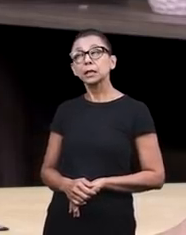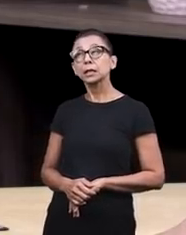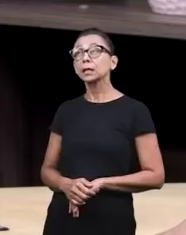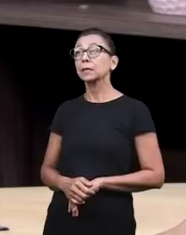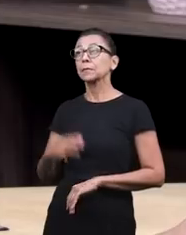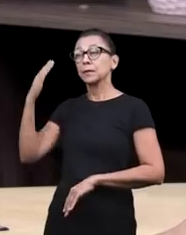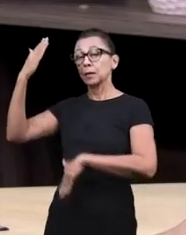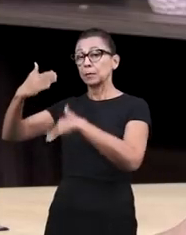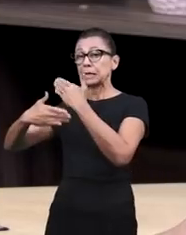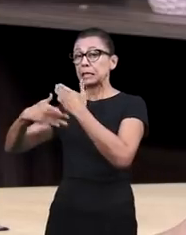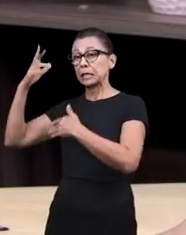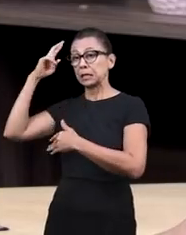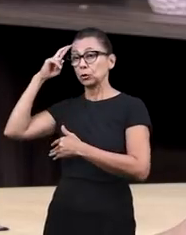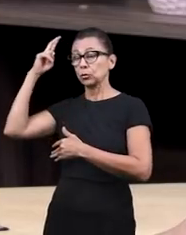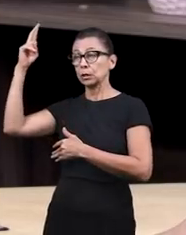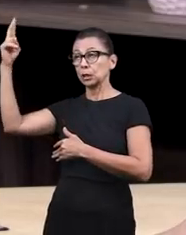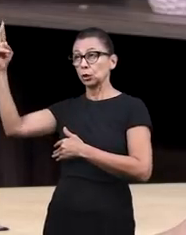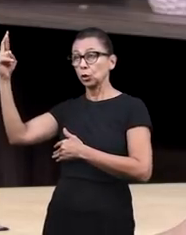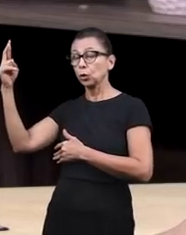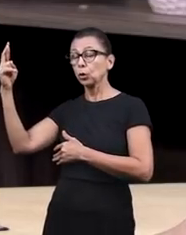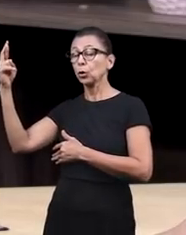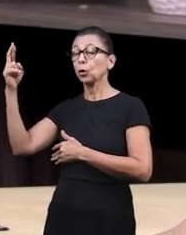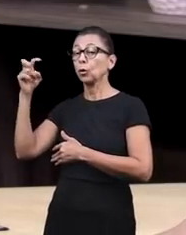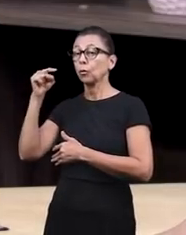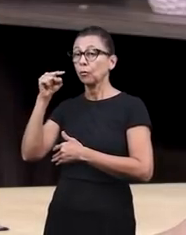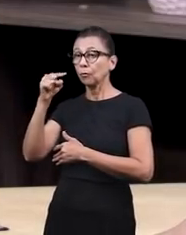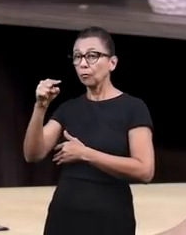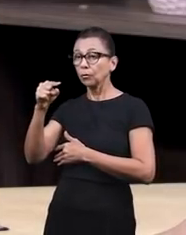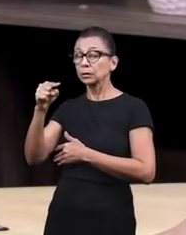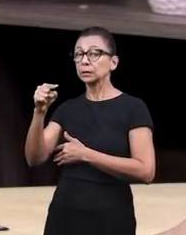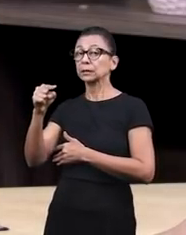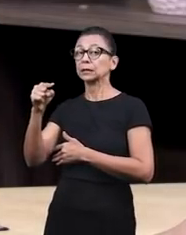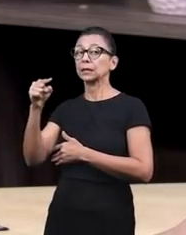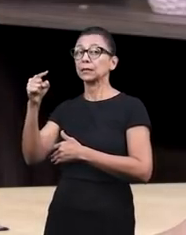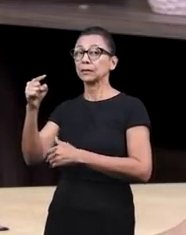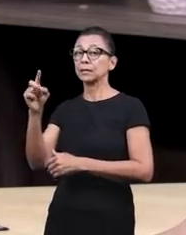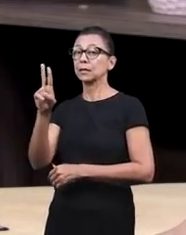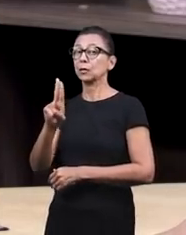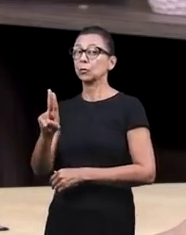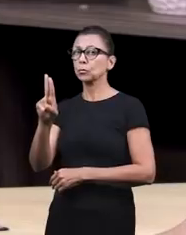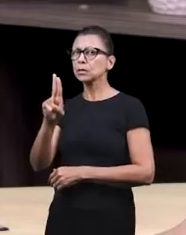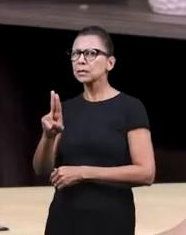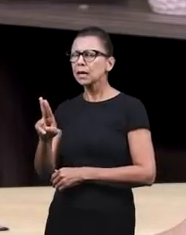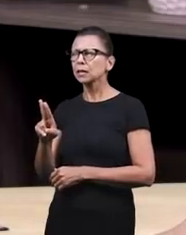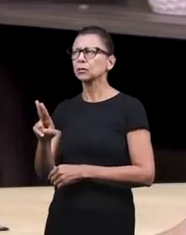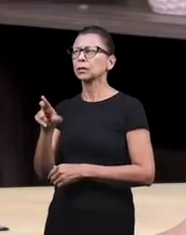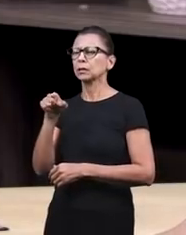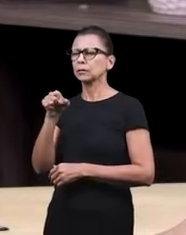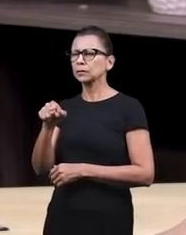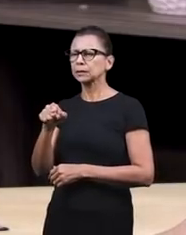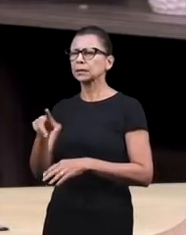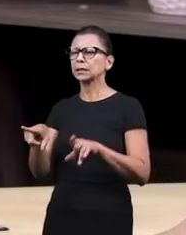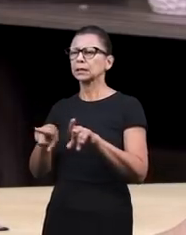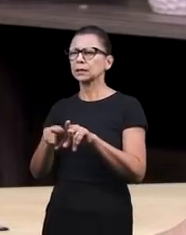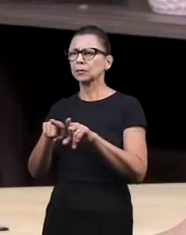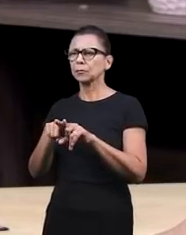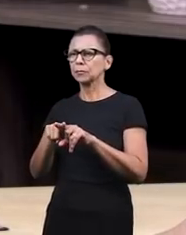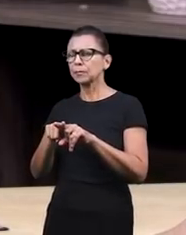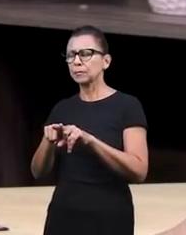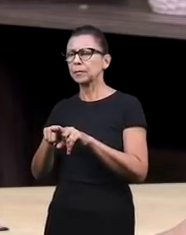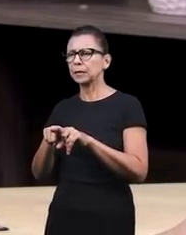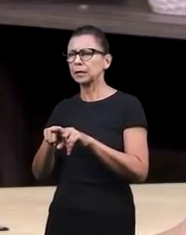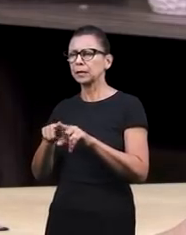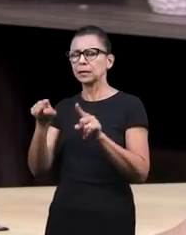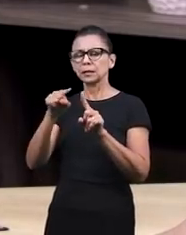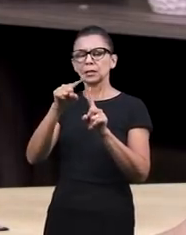Senhor, e não beberá vinho nem bebida forte, e será cheio do Espírito Santo já desde o